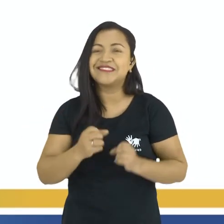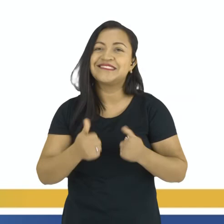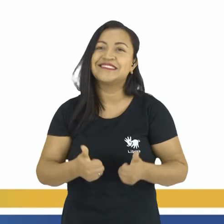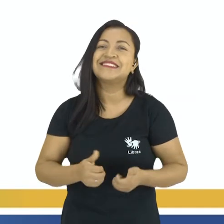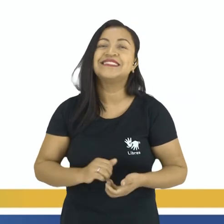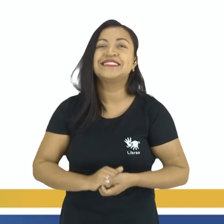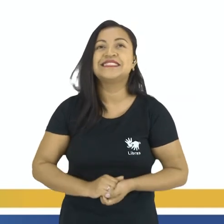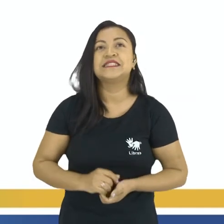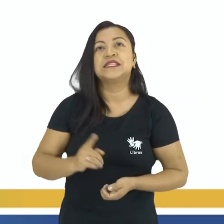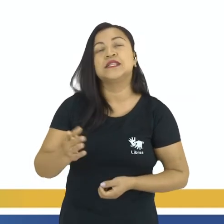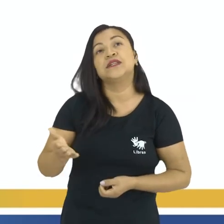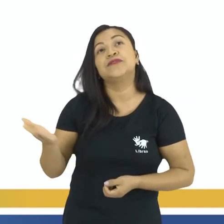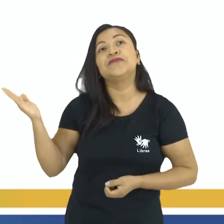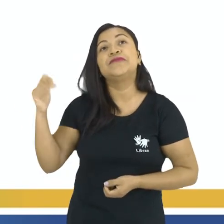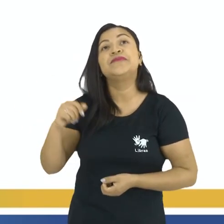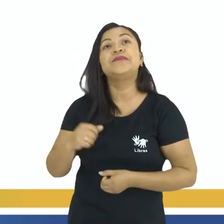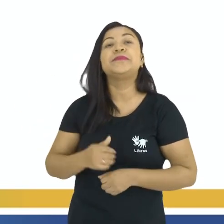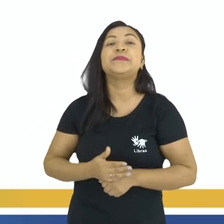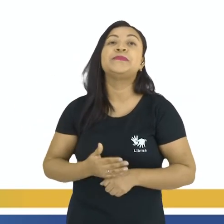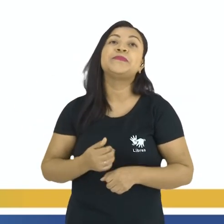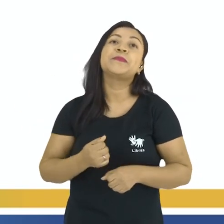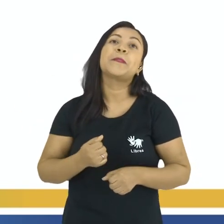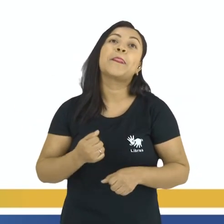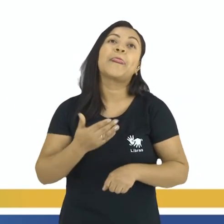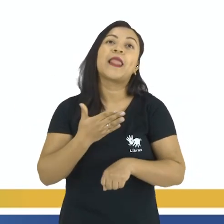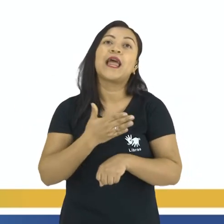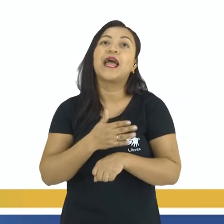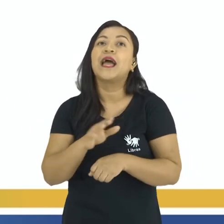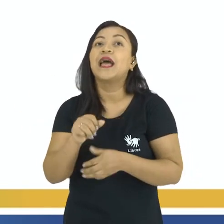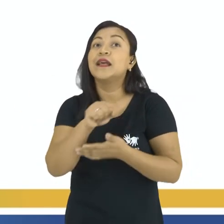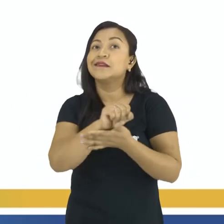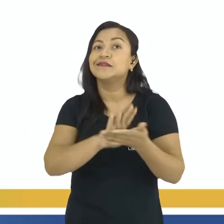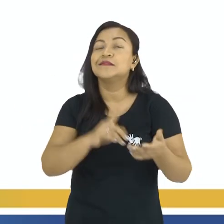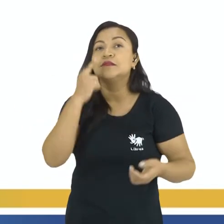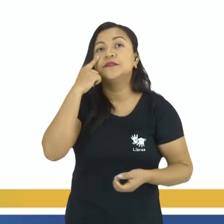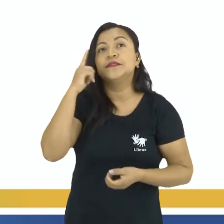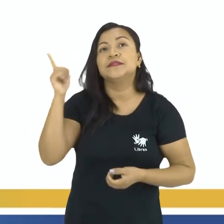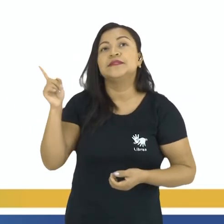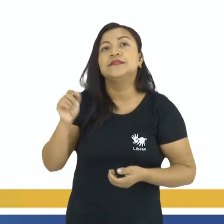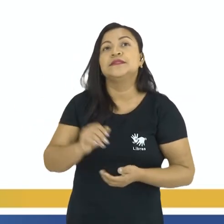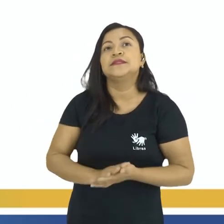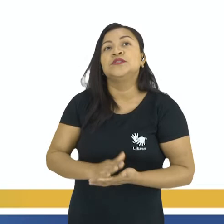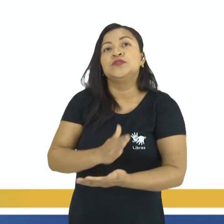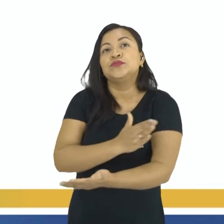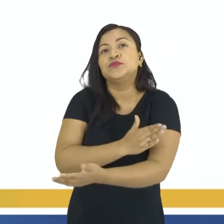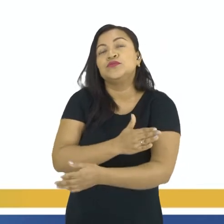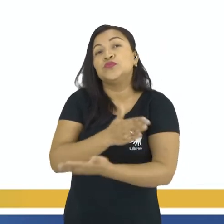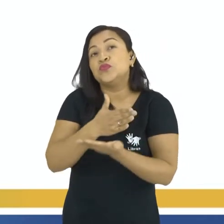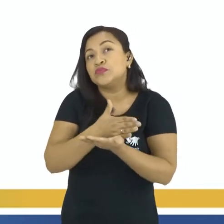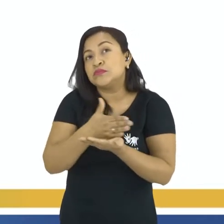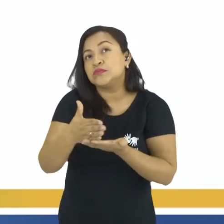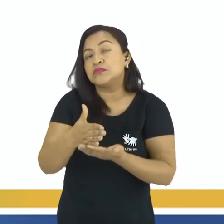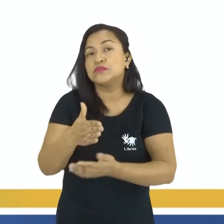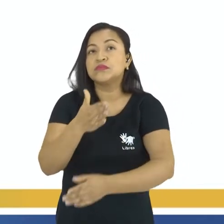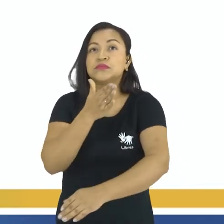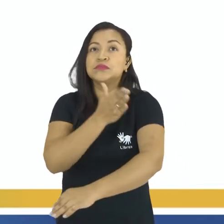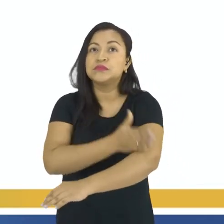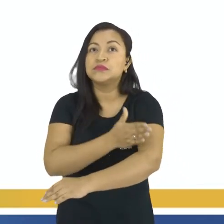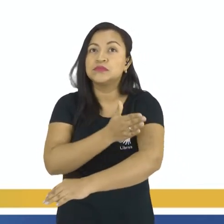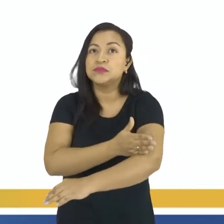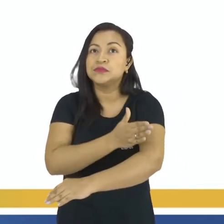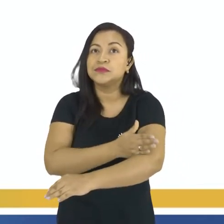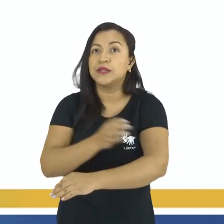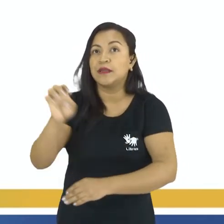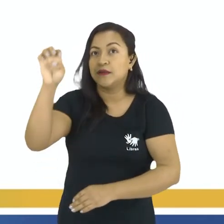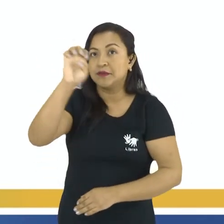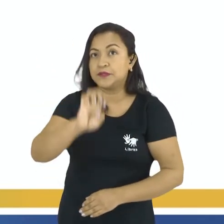lá, então, para o nosso exercitando, de olho na telinha. No início da Idade Moderna, questão 1, a